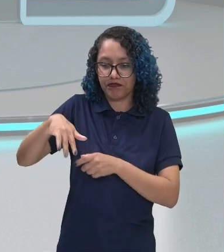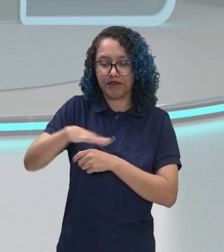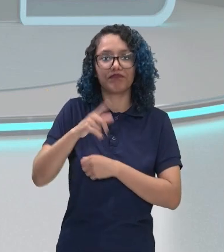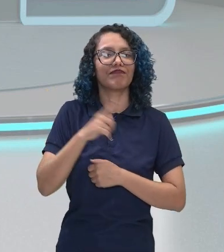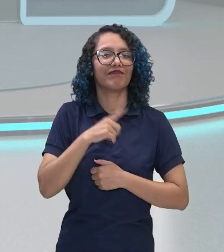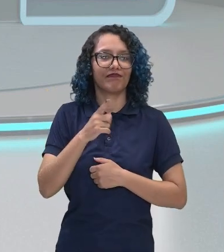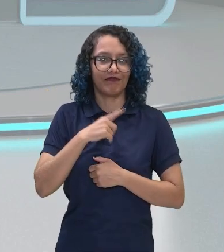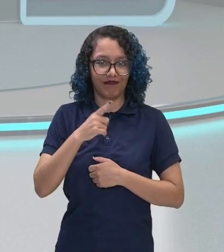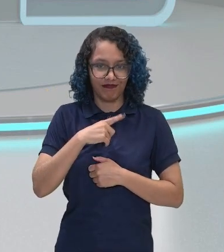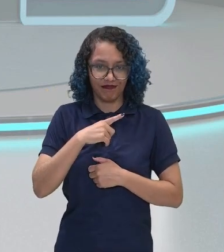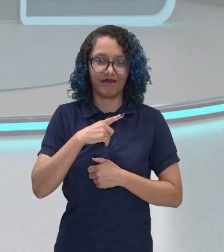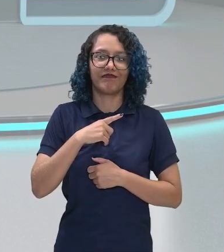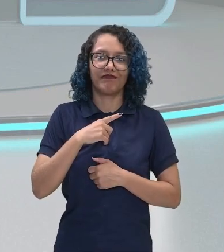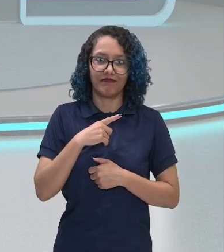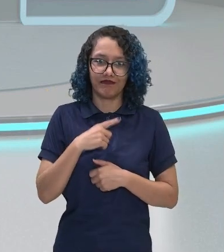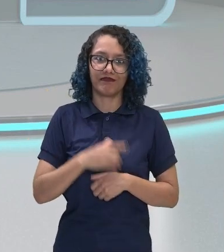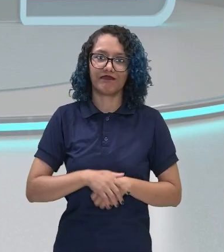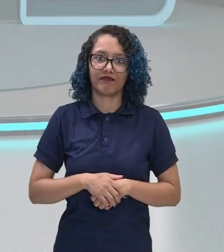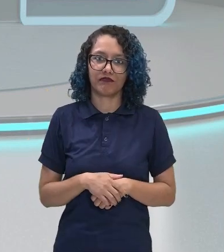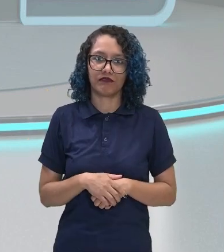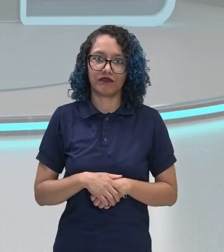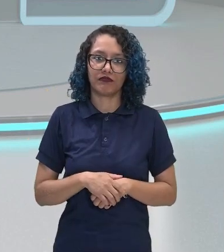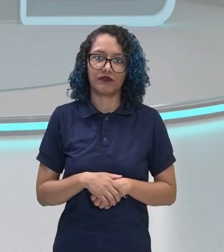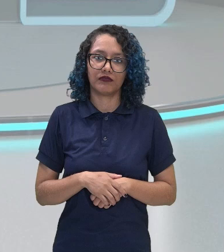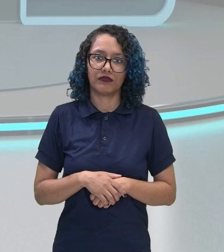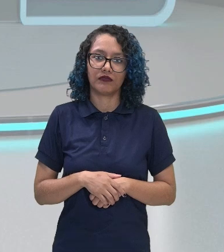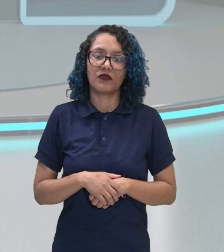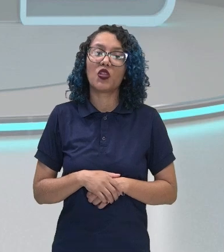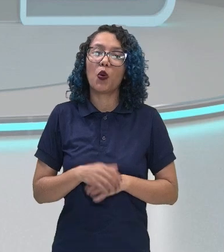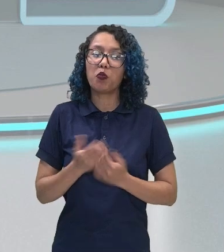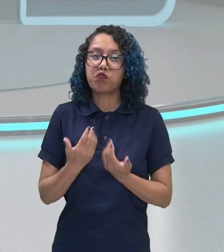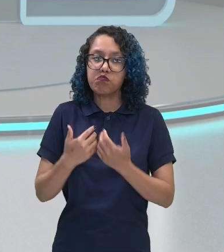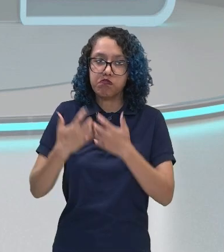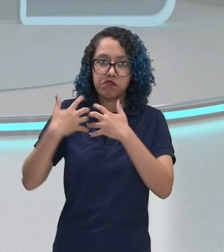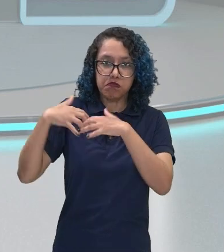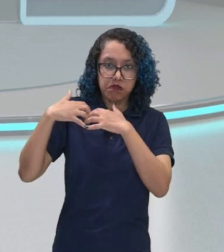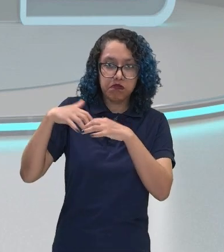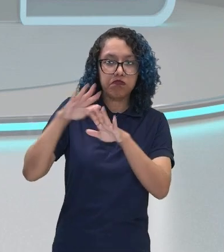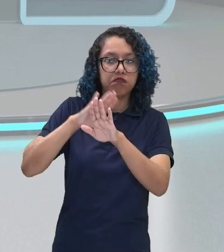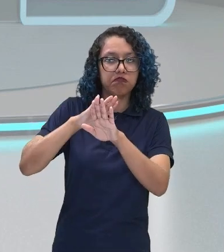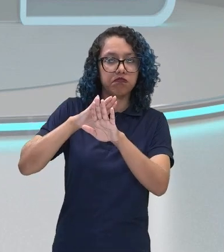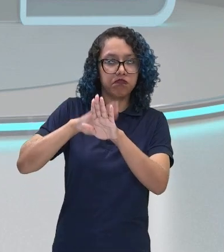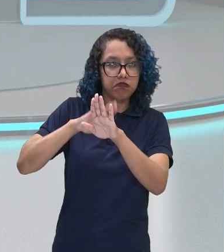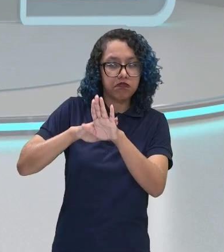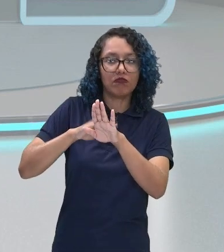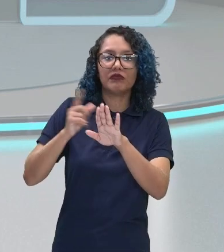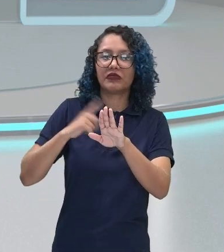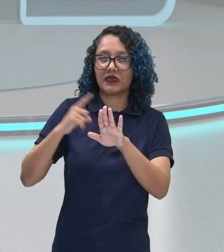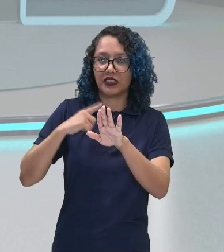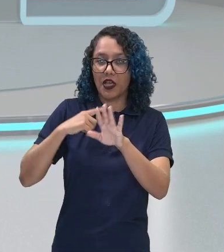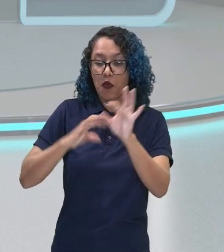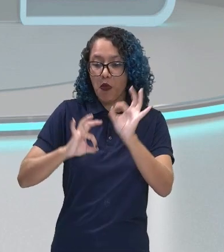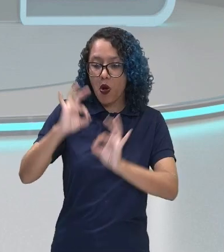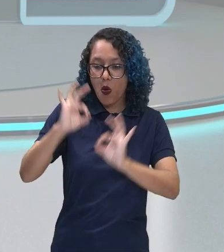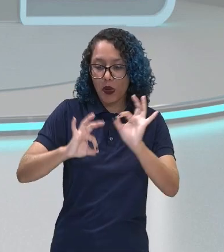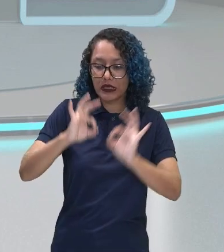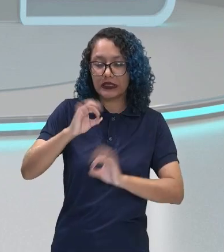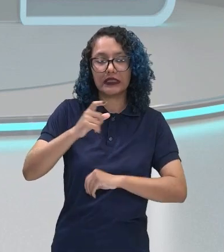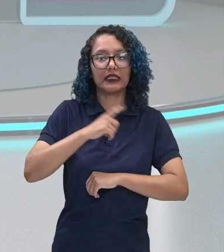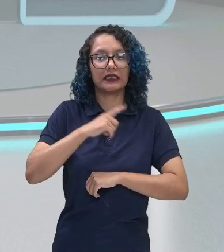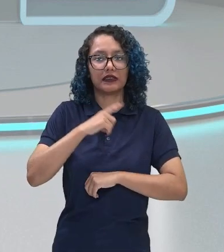Sim. Então, existe toda uma lógica por trás daquilo que você apenas acha que